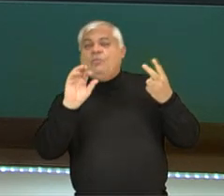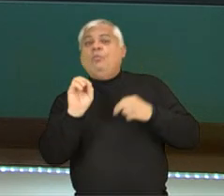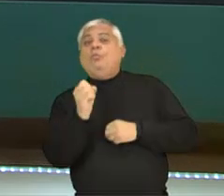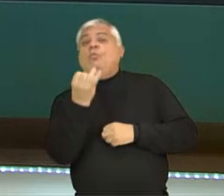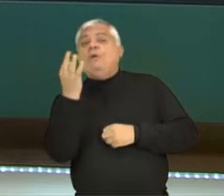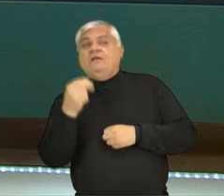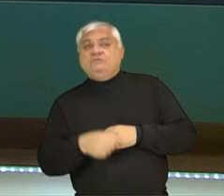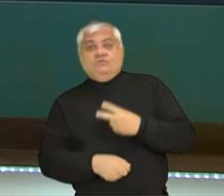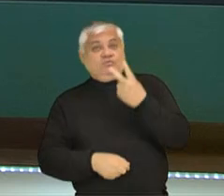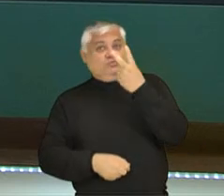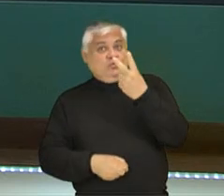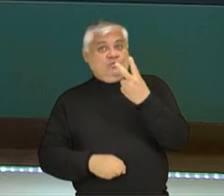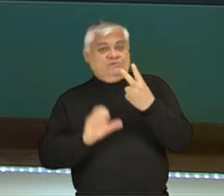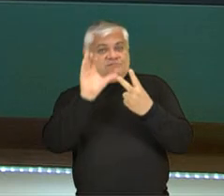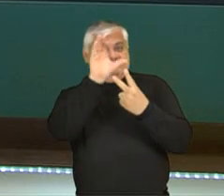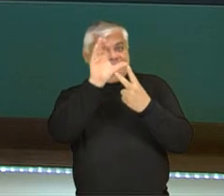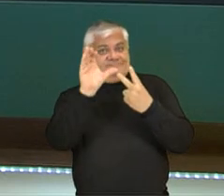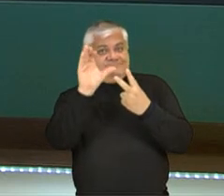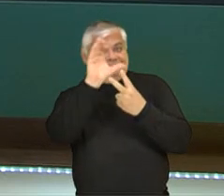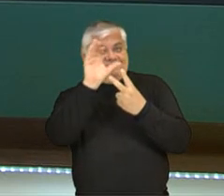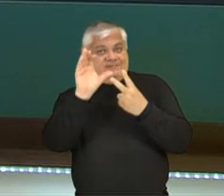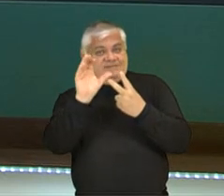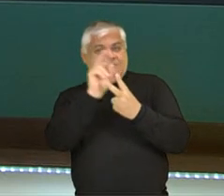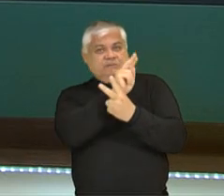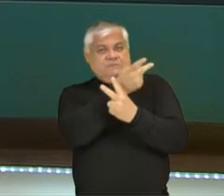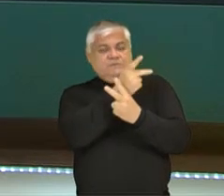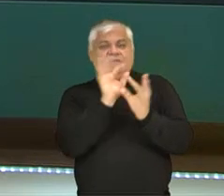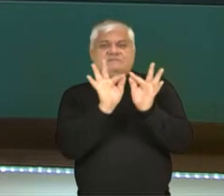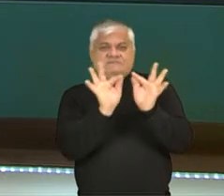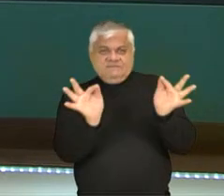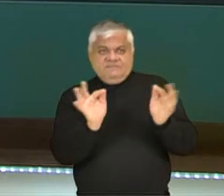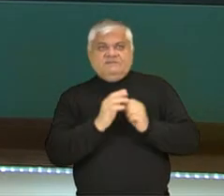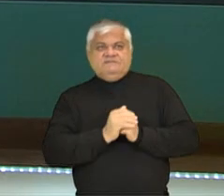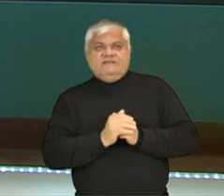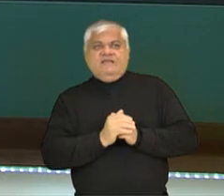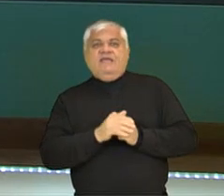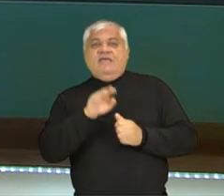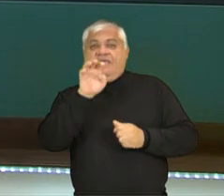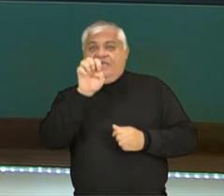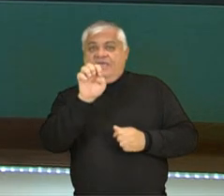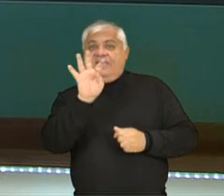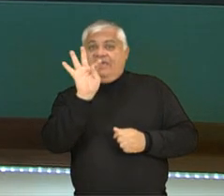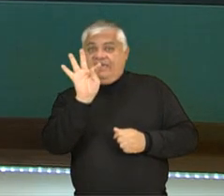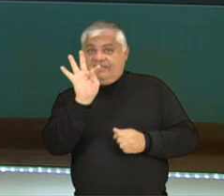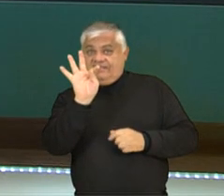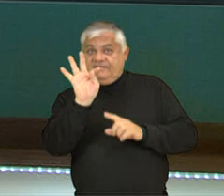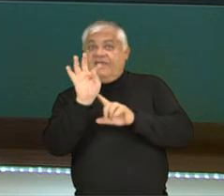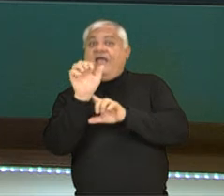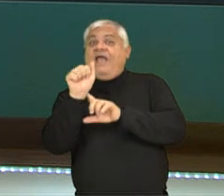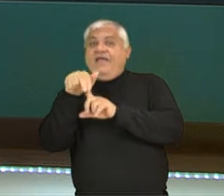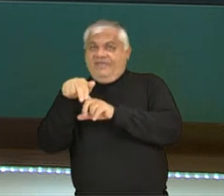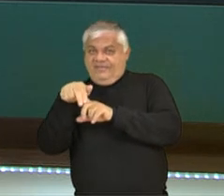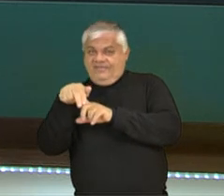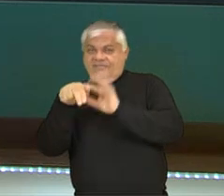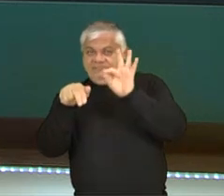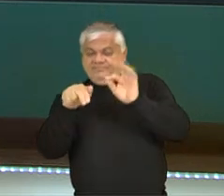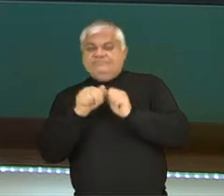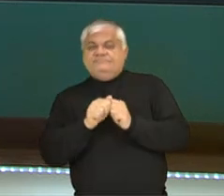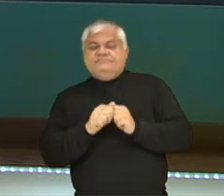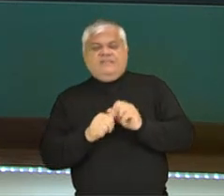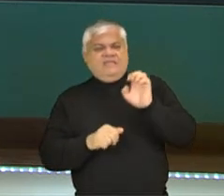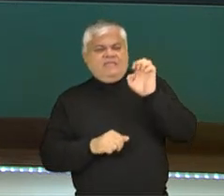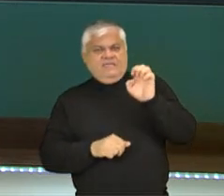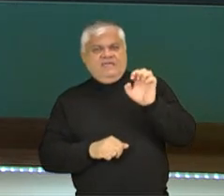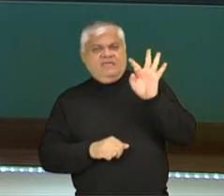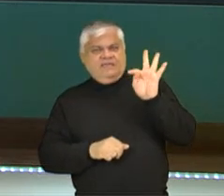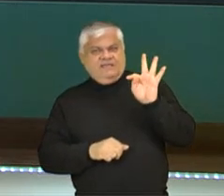ter dois carbonos e ligação simples. Então, et e an. Inserimos